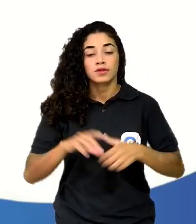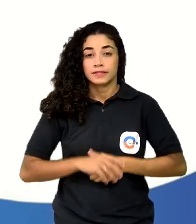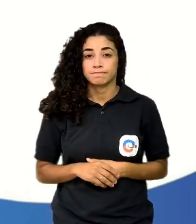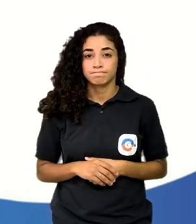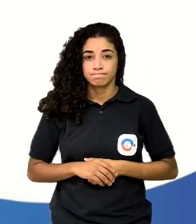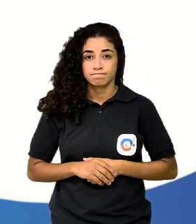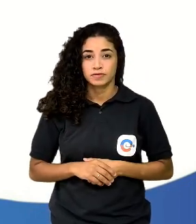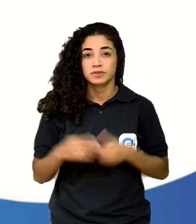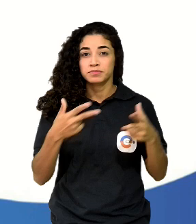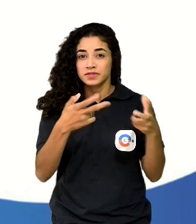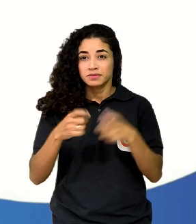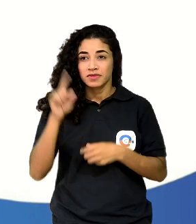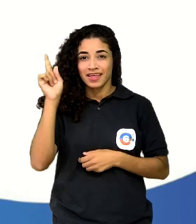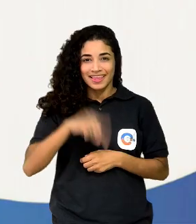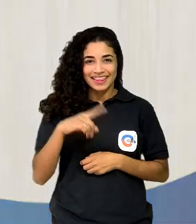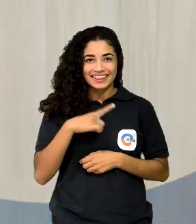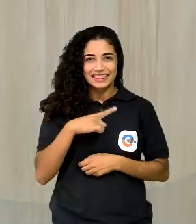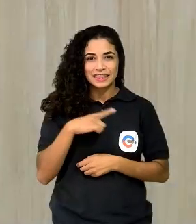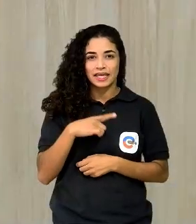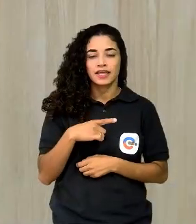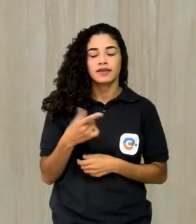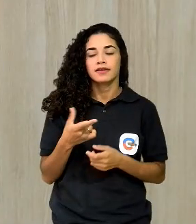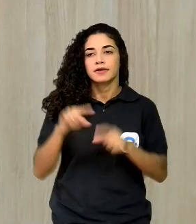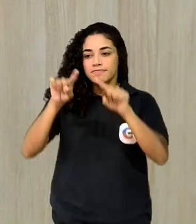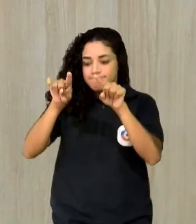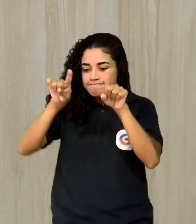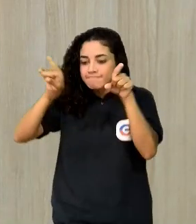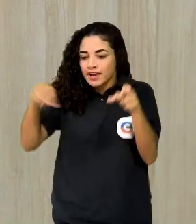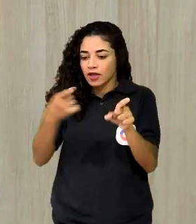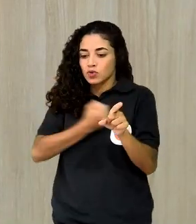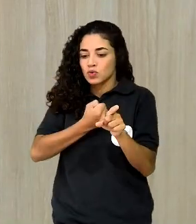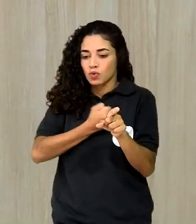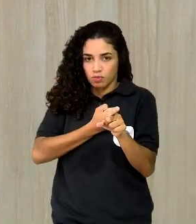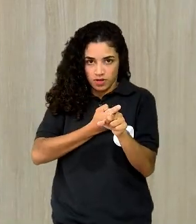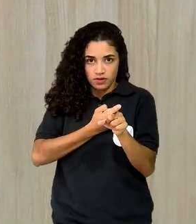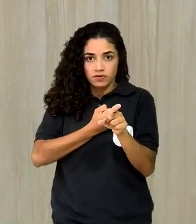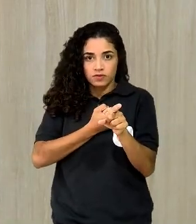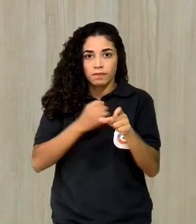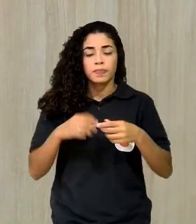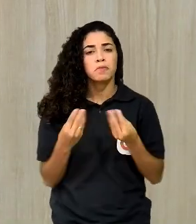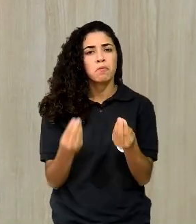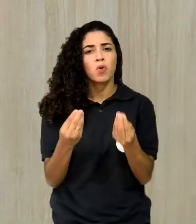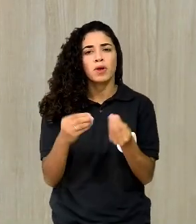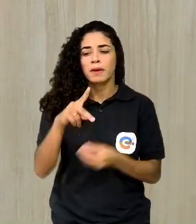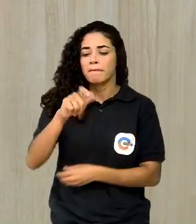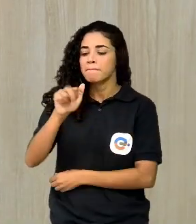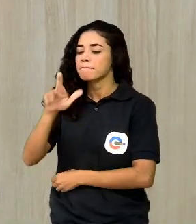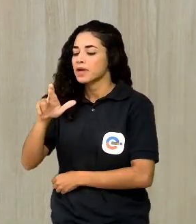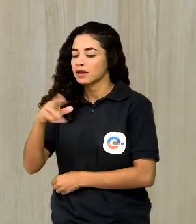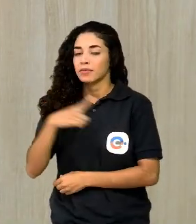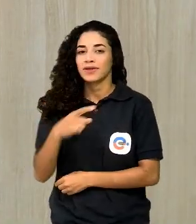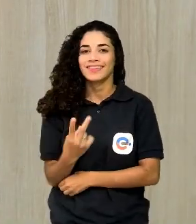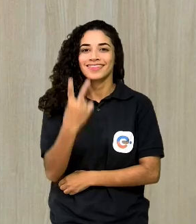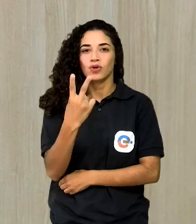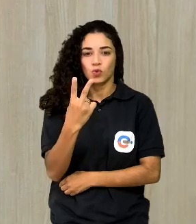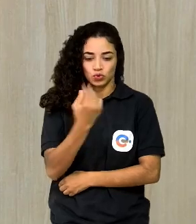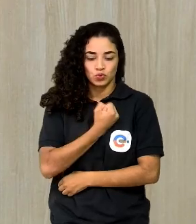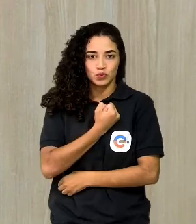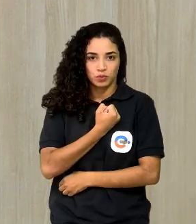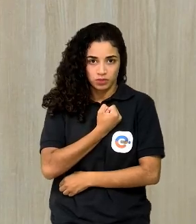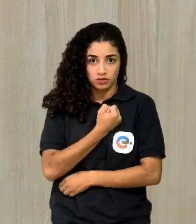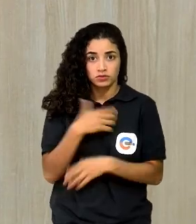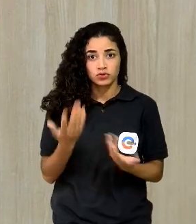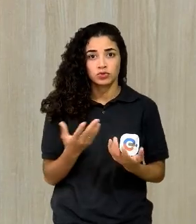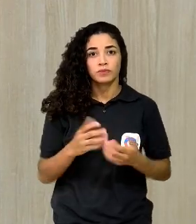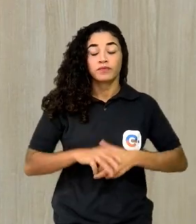identificado por um par ordenado. Por que ele é chamado de par? Porque são dois valores. E